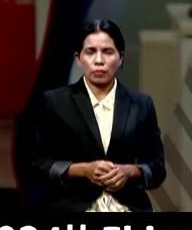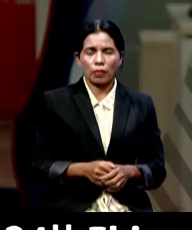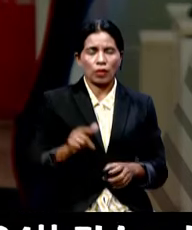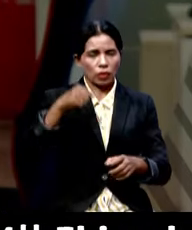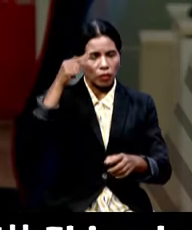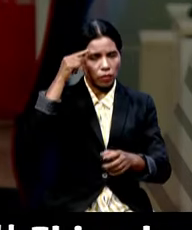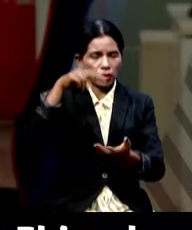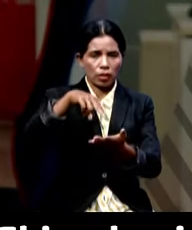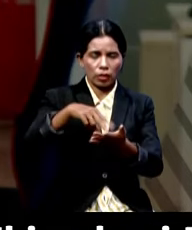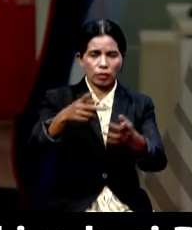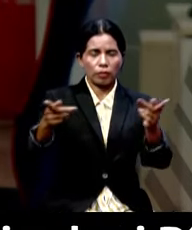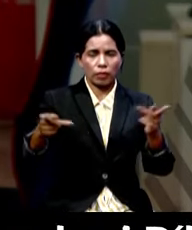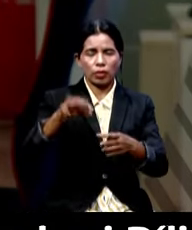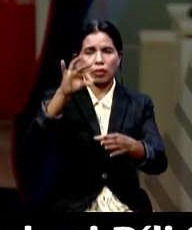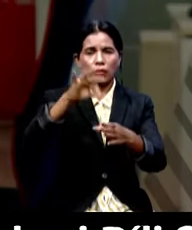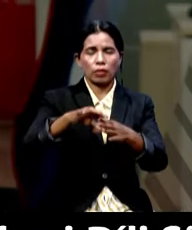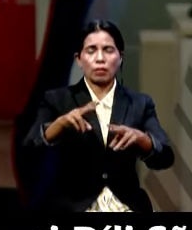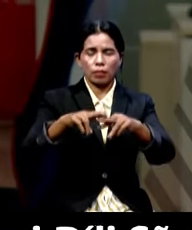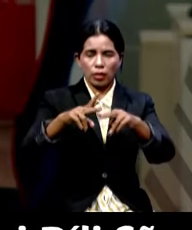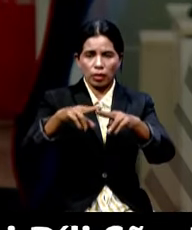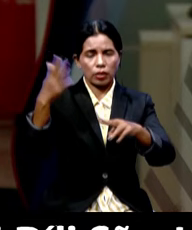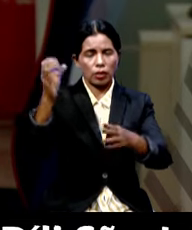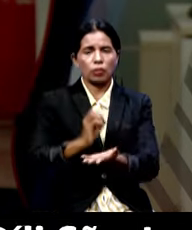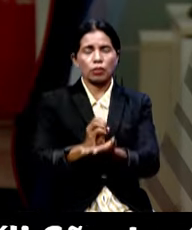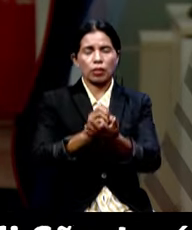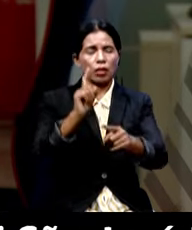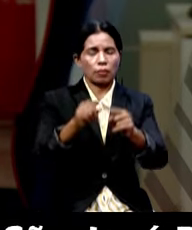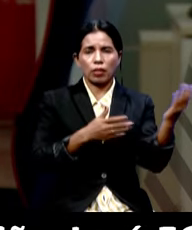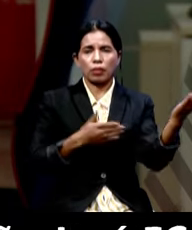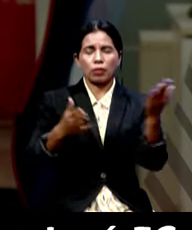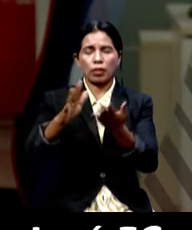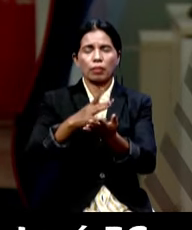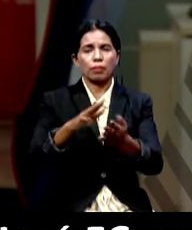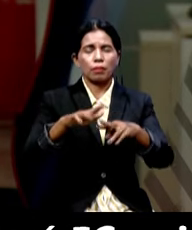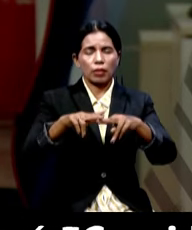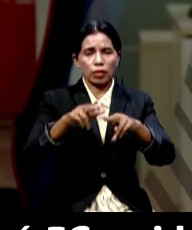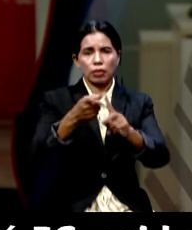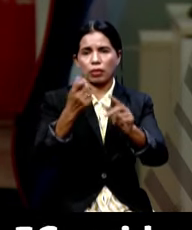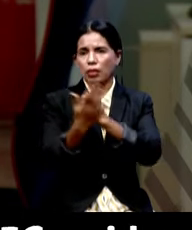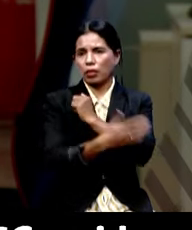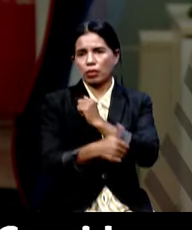Governo se resente a produção máxima em Arreoa, onde reduz a importação máxima russa e relior.